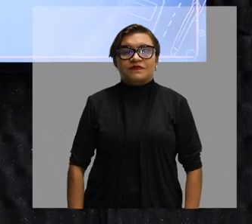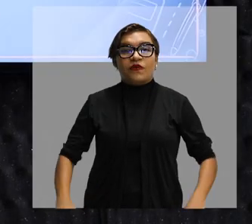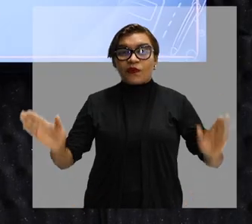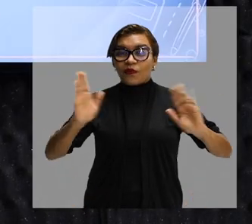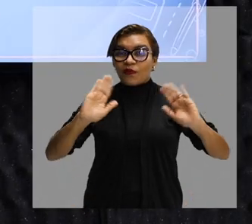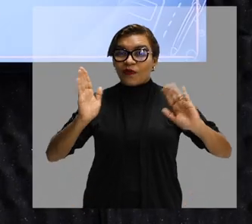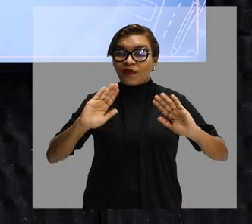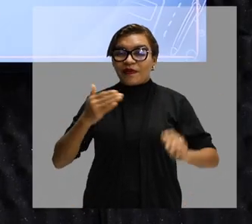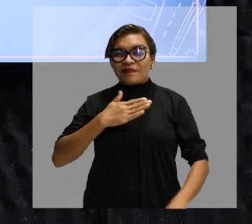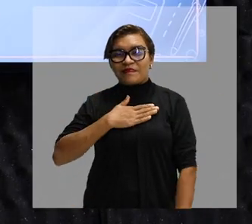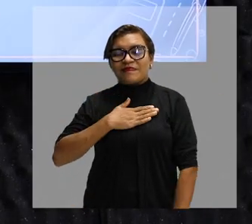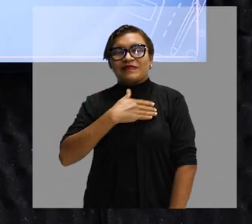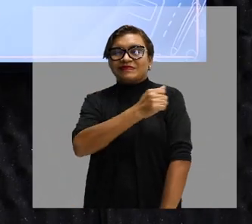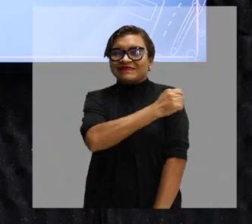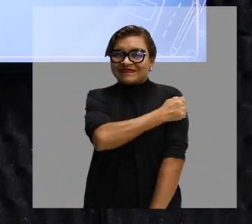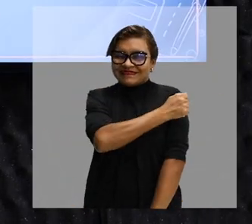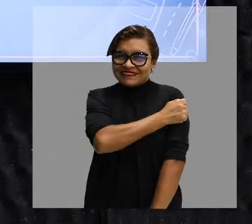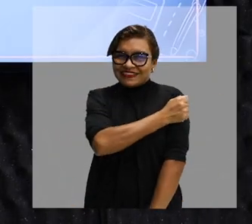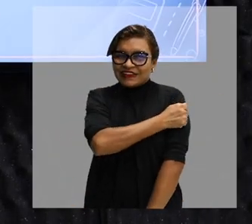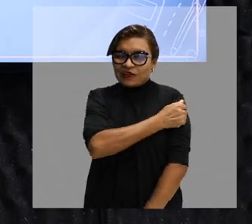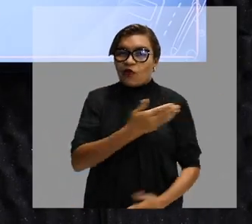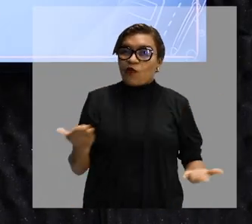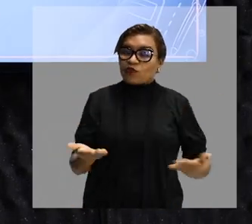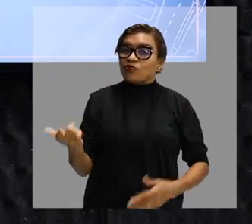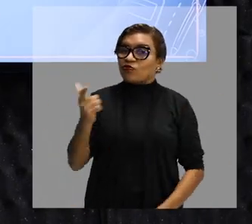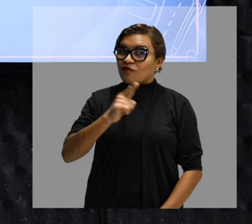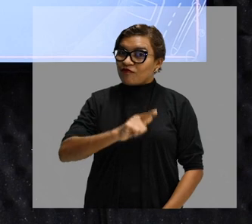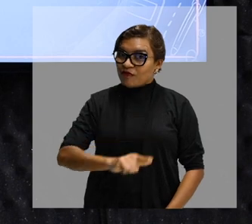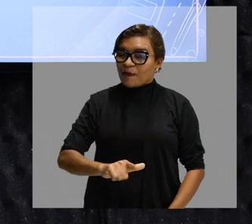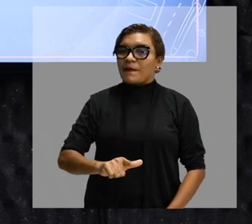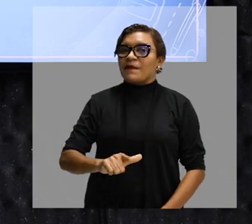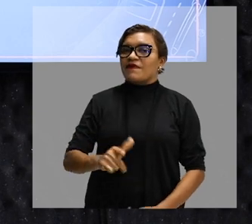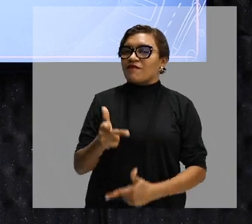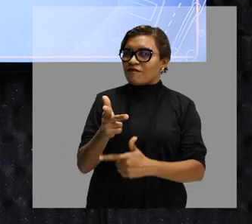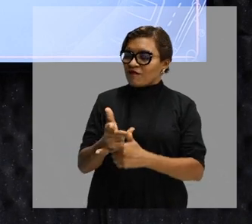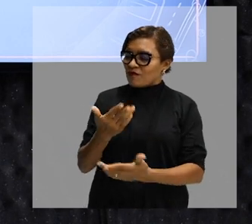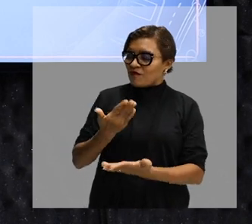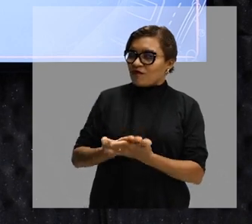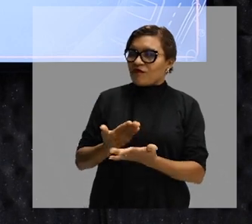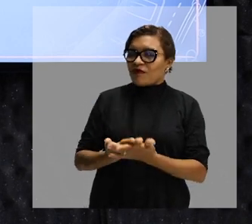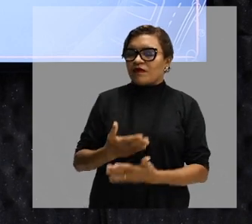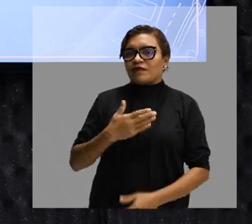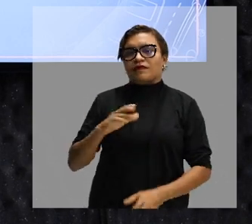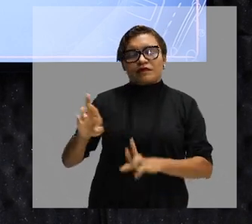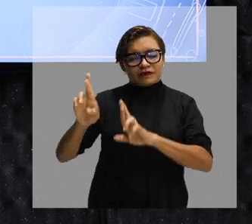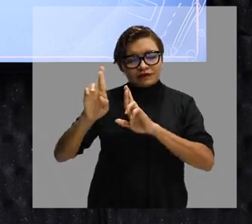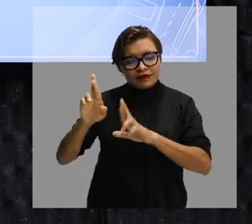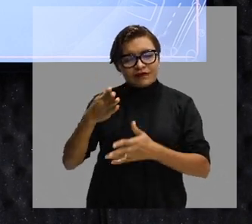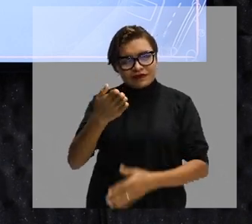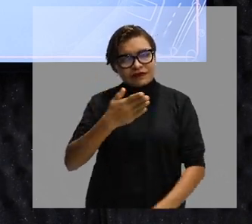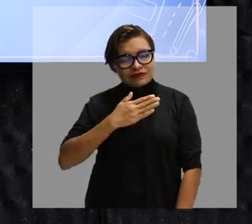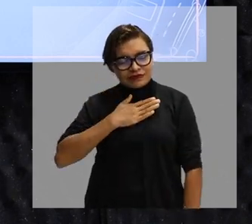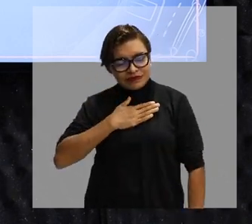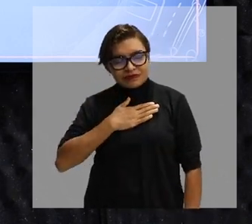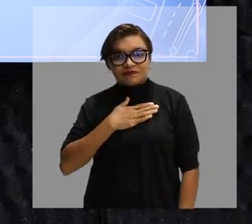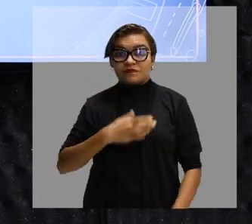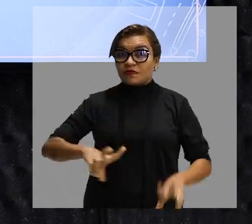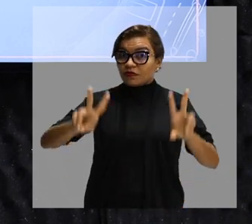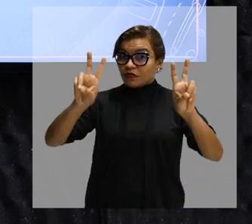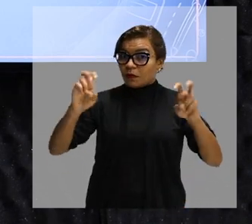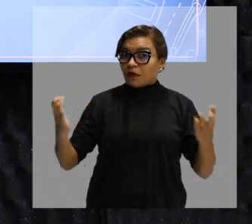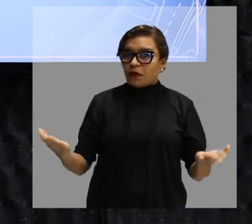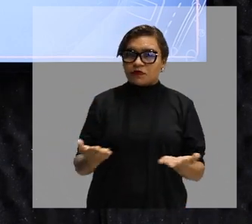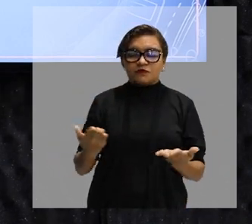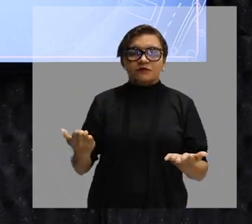meus queridos alunos, temos mais aqui uma videoaula para vocês. Espero que vocês gostem, tá? Nós estamos com um tema